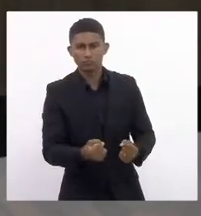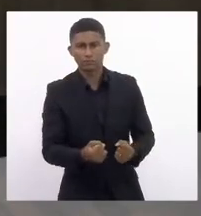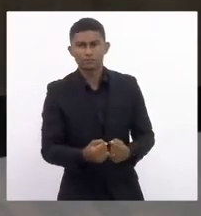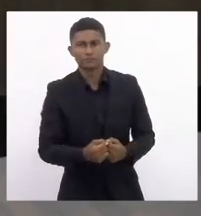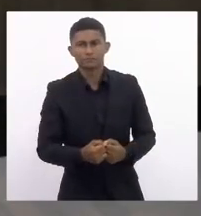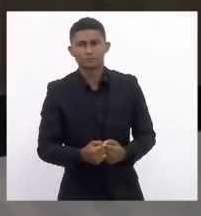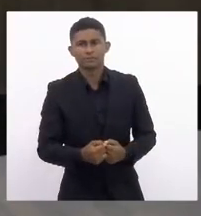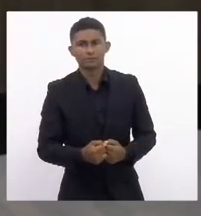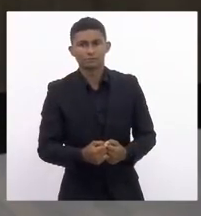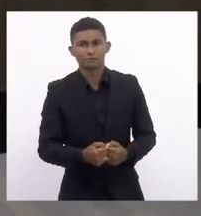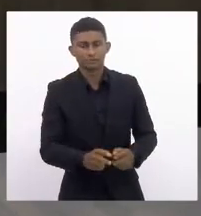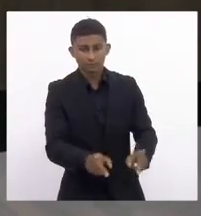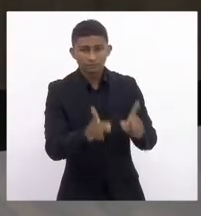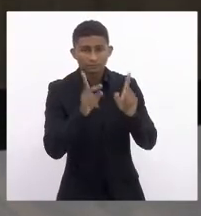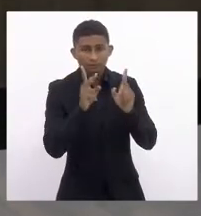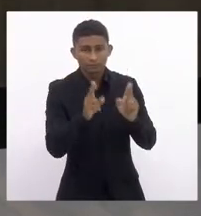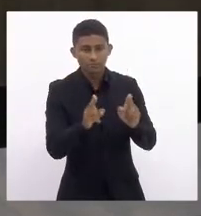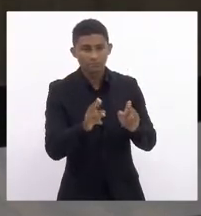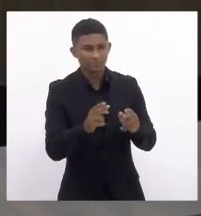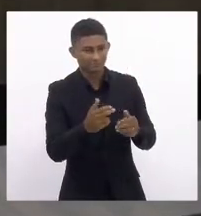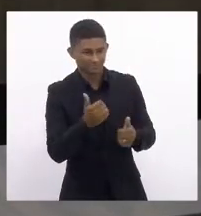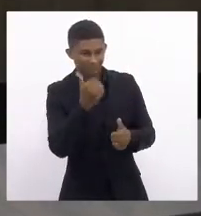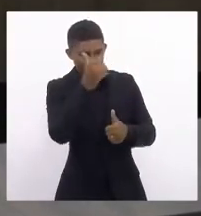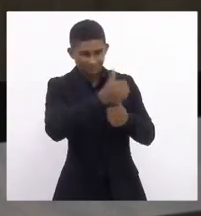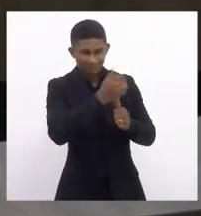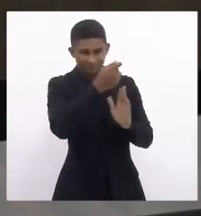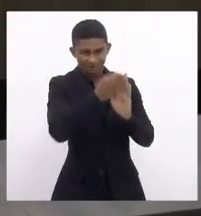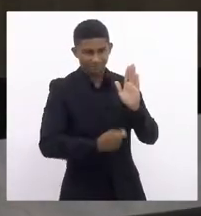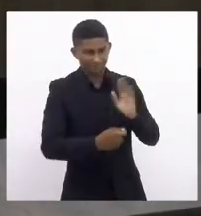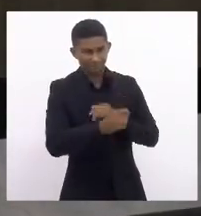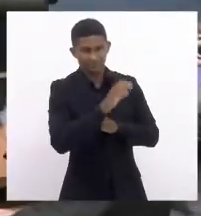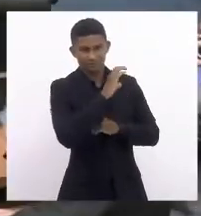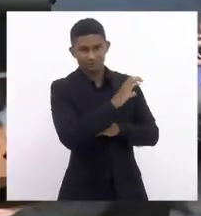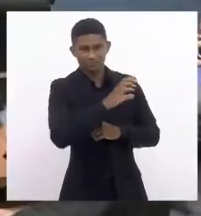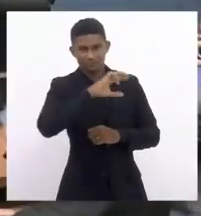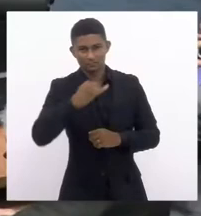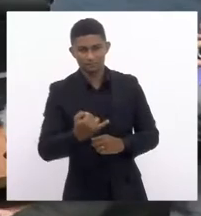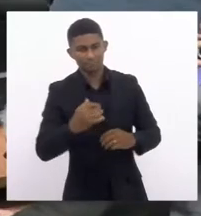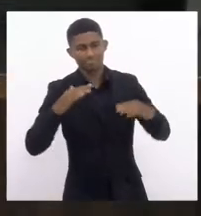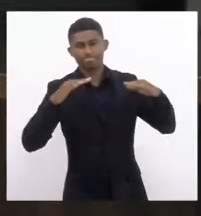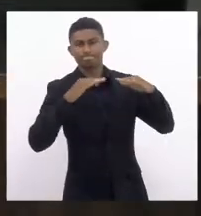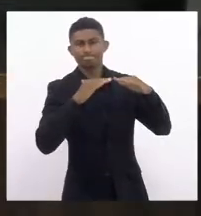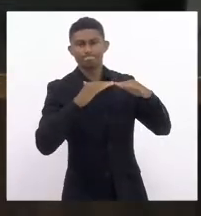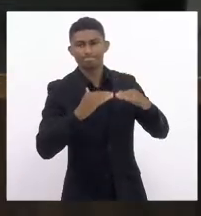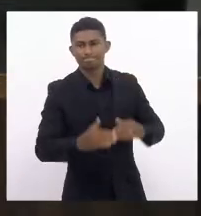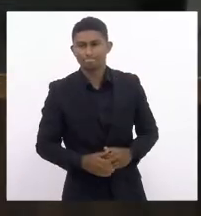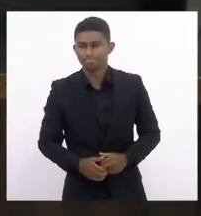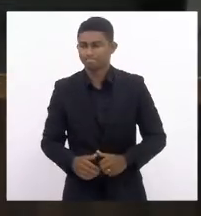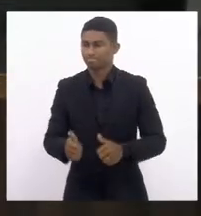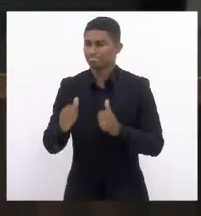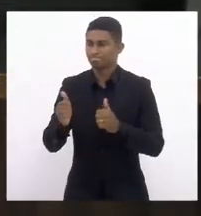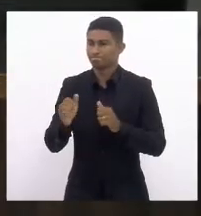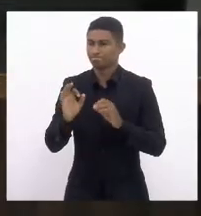o parecer do substitutivo da CCJ. Aí está certo.